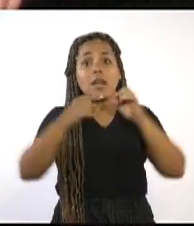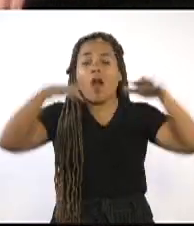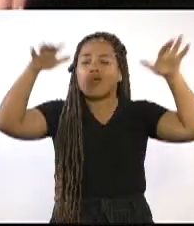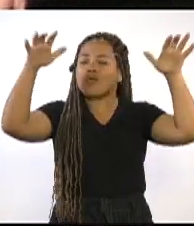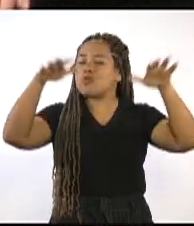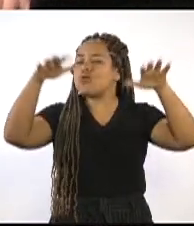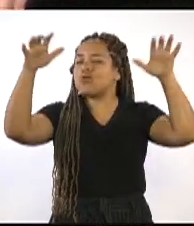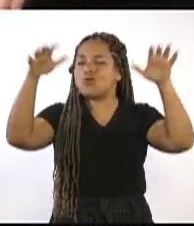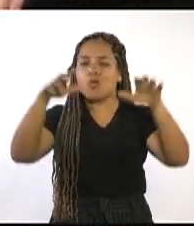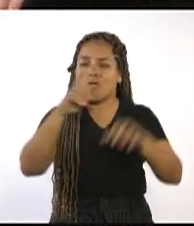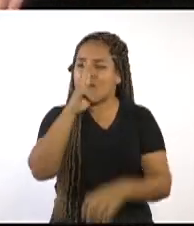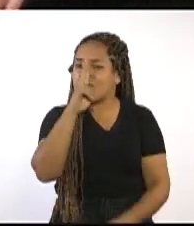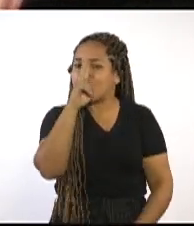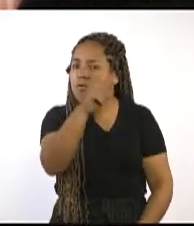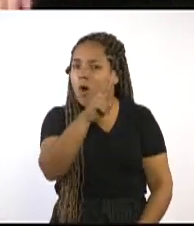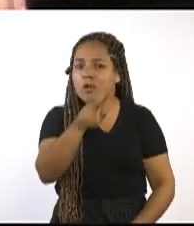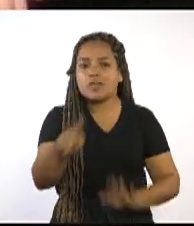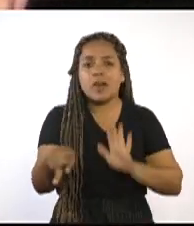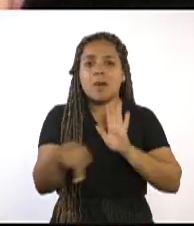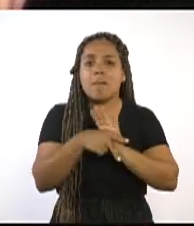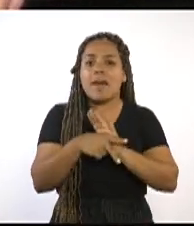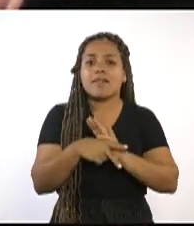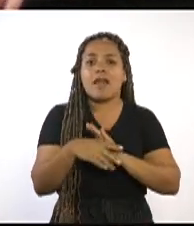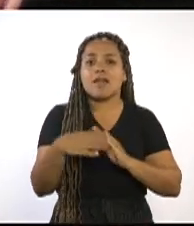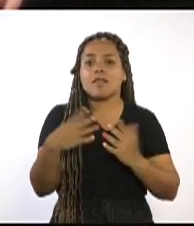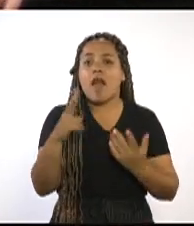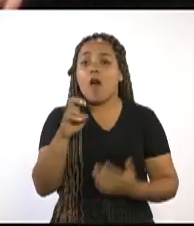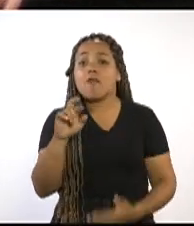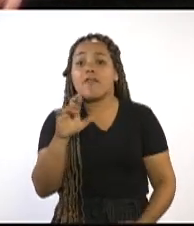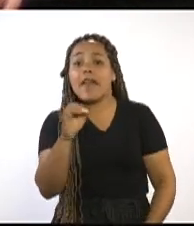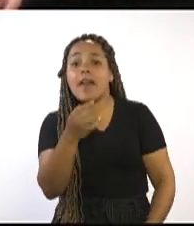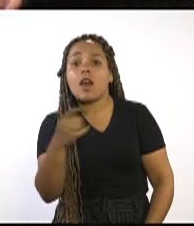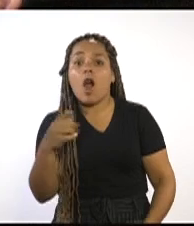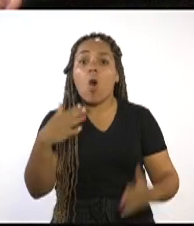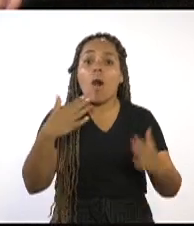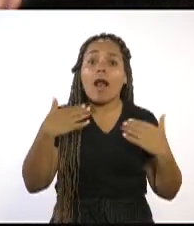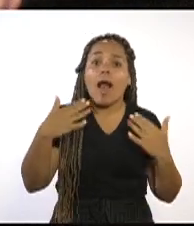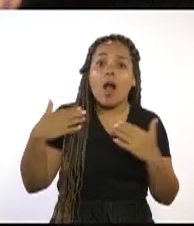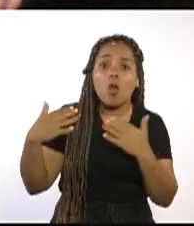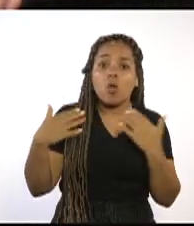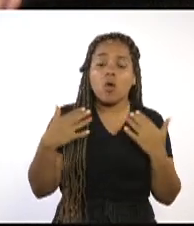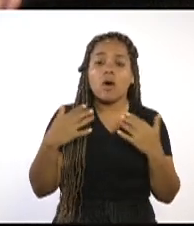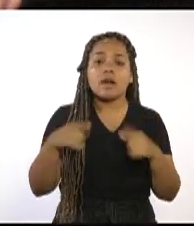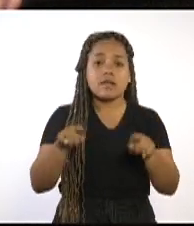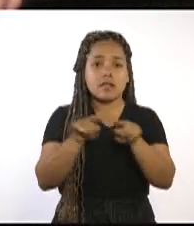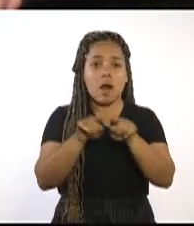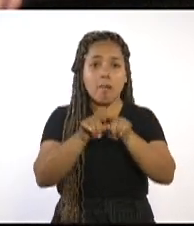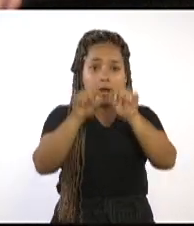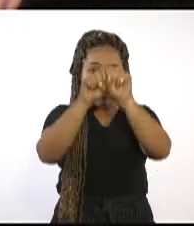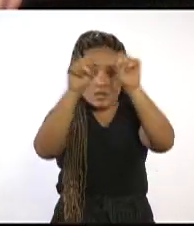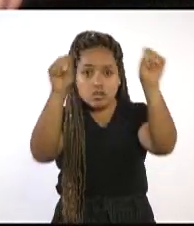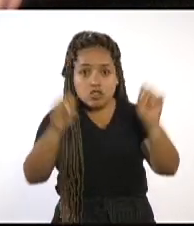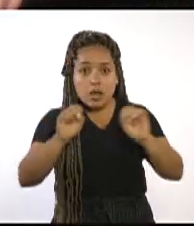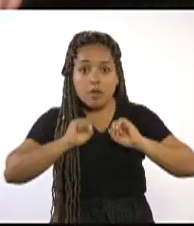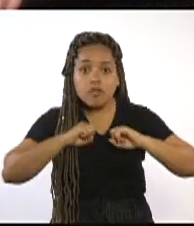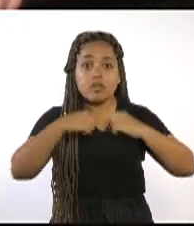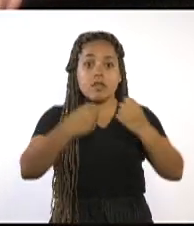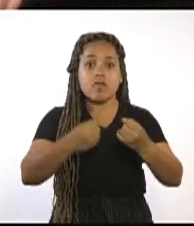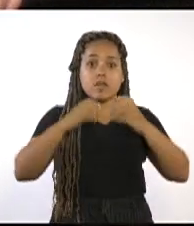verão, e um sistema de defesa civil efetivo.